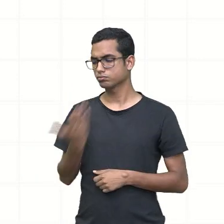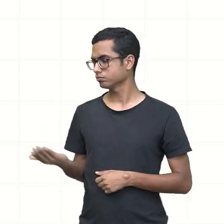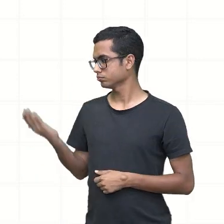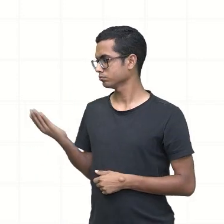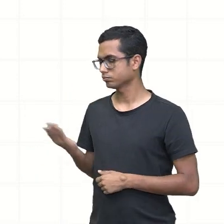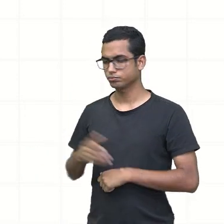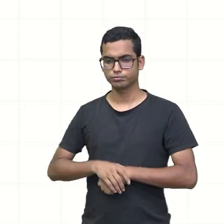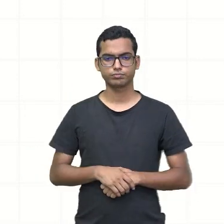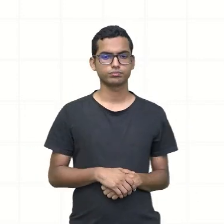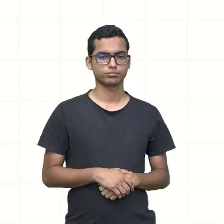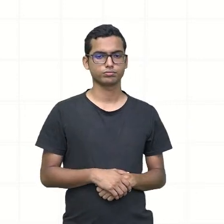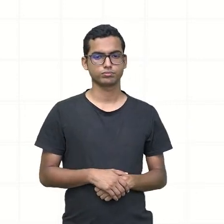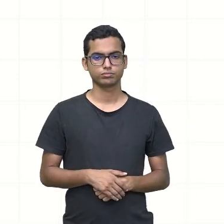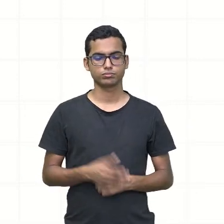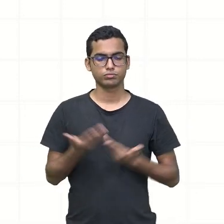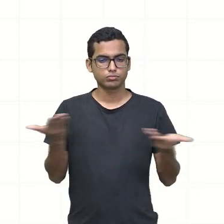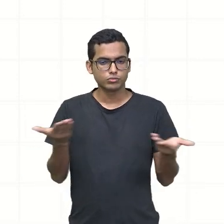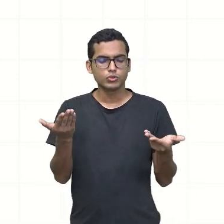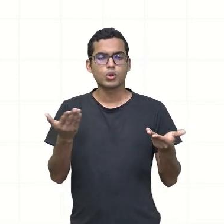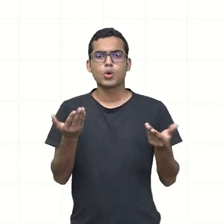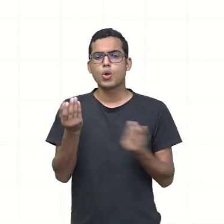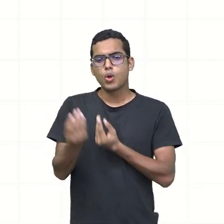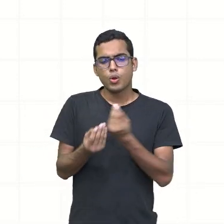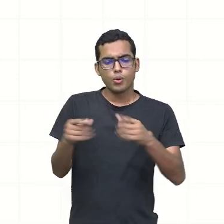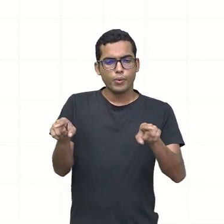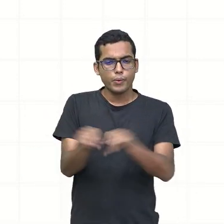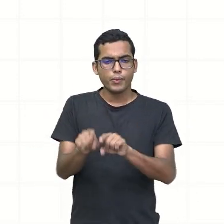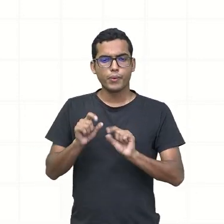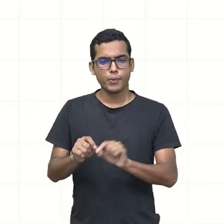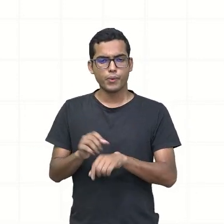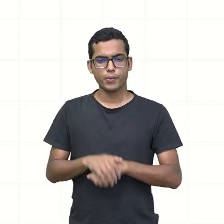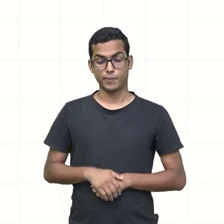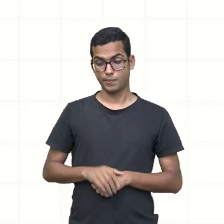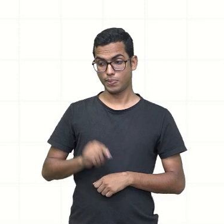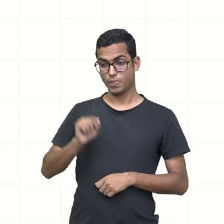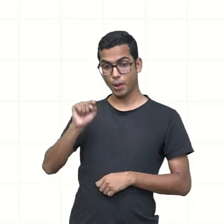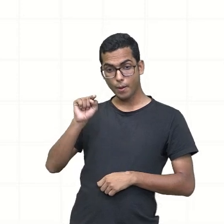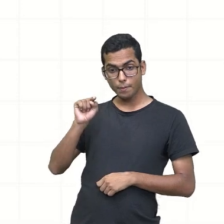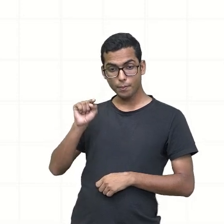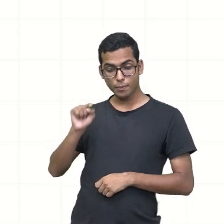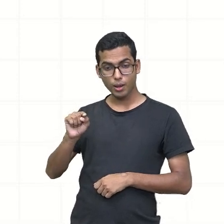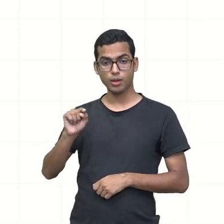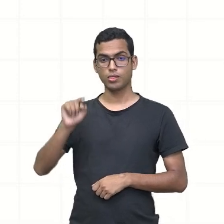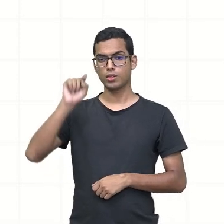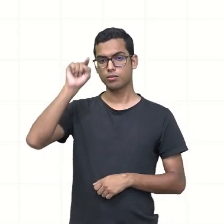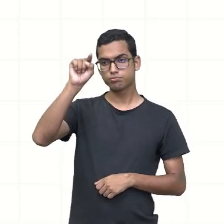ponto A com o ponto C com o ponto D.